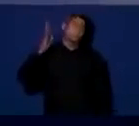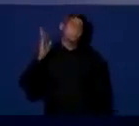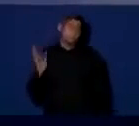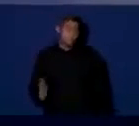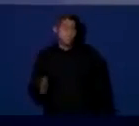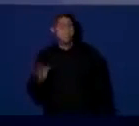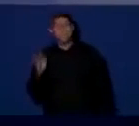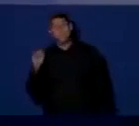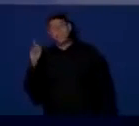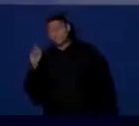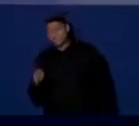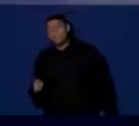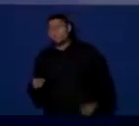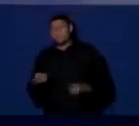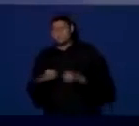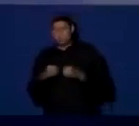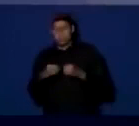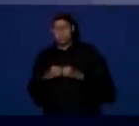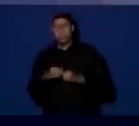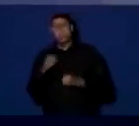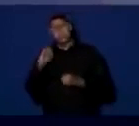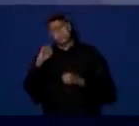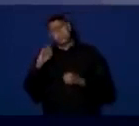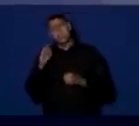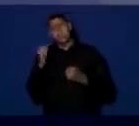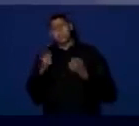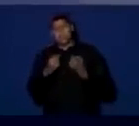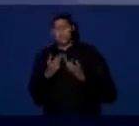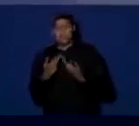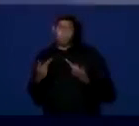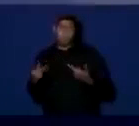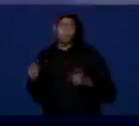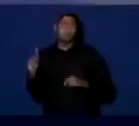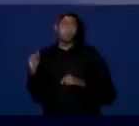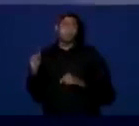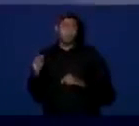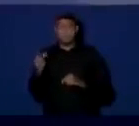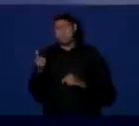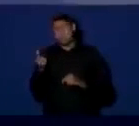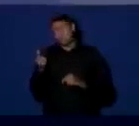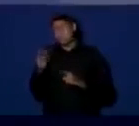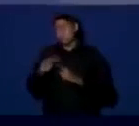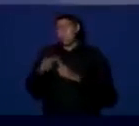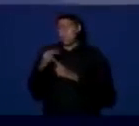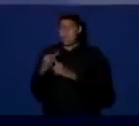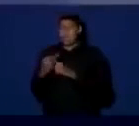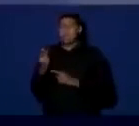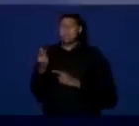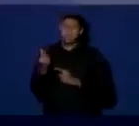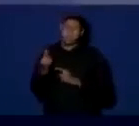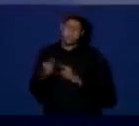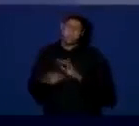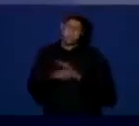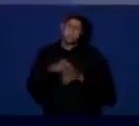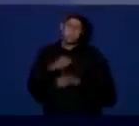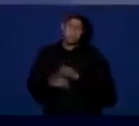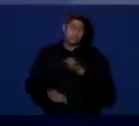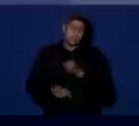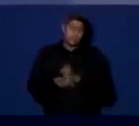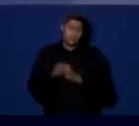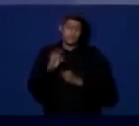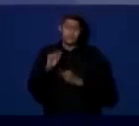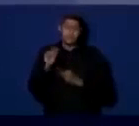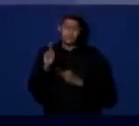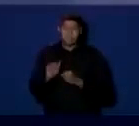saiu de alguma coisa muito próxima de zero para alguma coisa de, vamos dizer, 6 altas precificadas para esse ano em